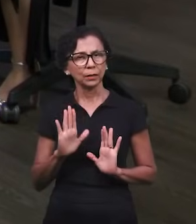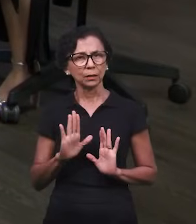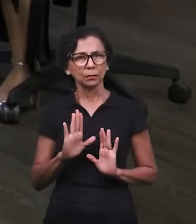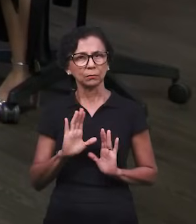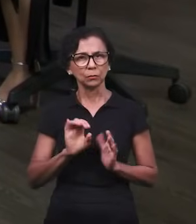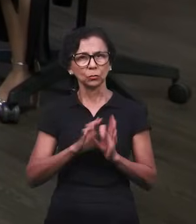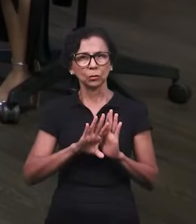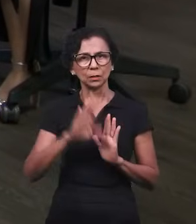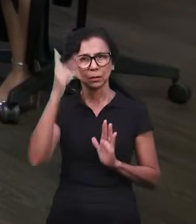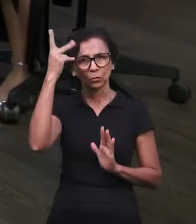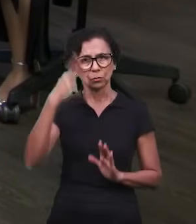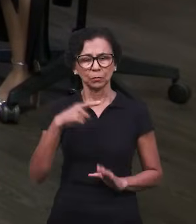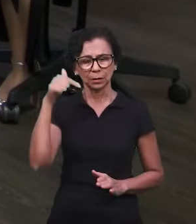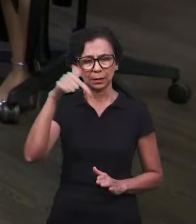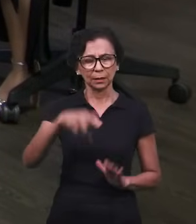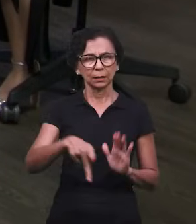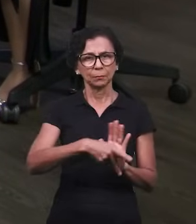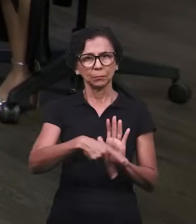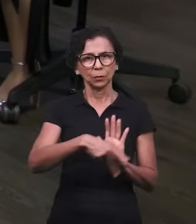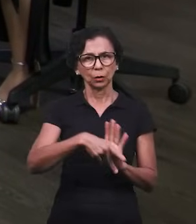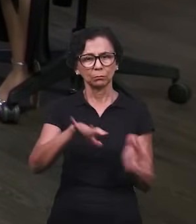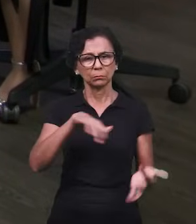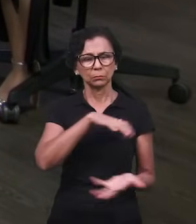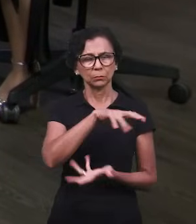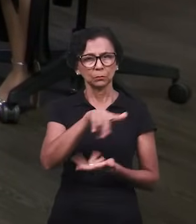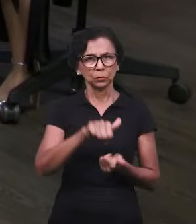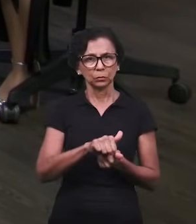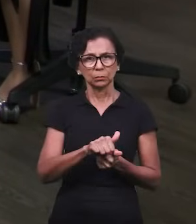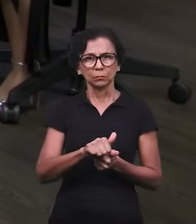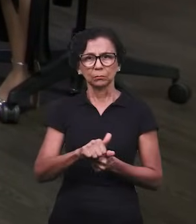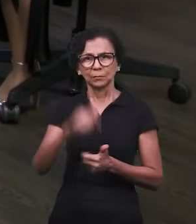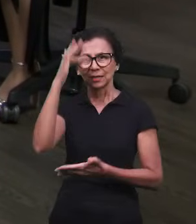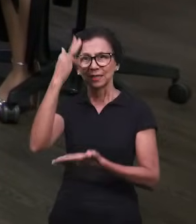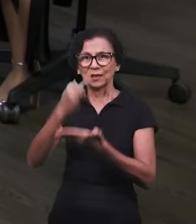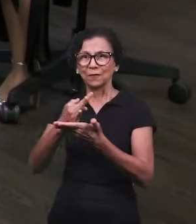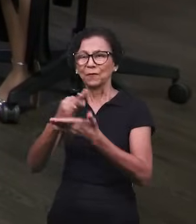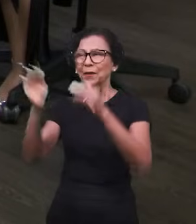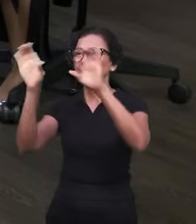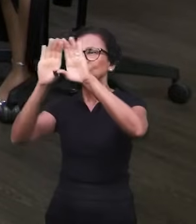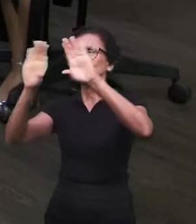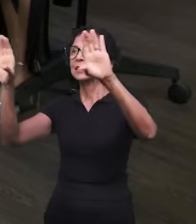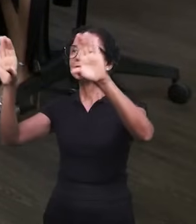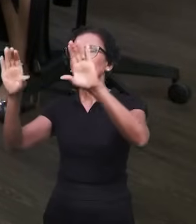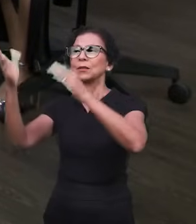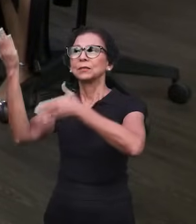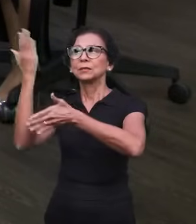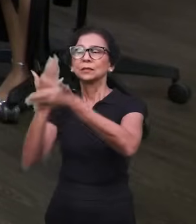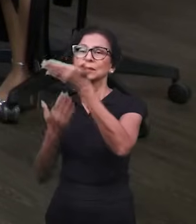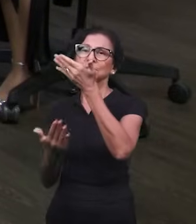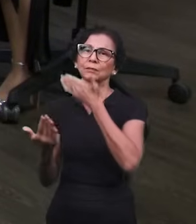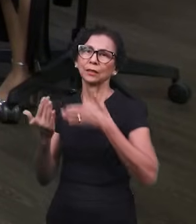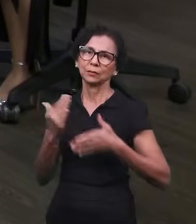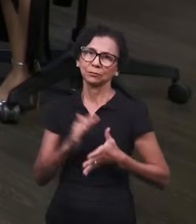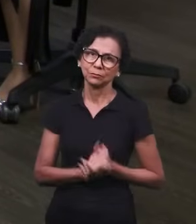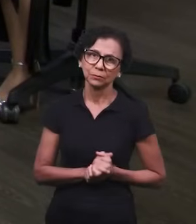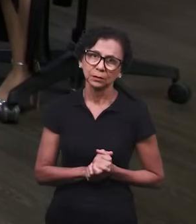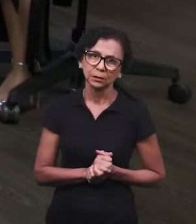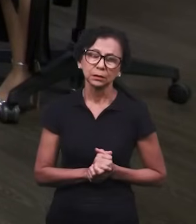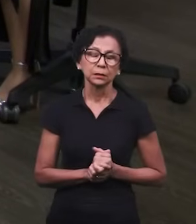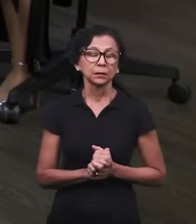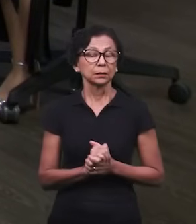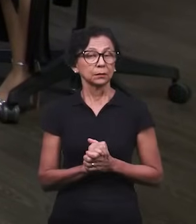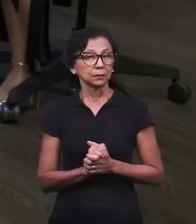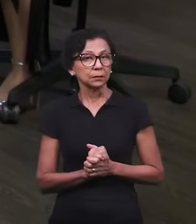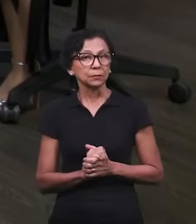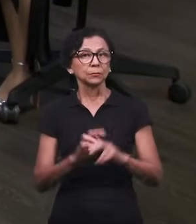transcendem. A fé transcende, ela vai além disso. Mas você sabe o que você viveu. E é por isso que o servo e